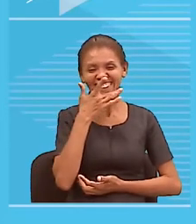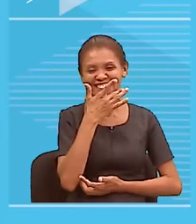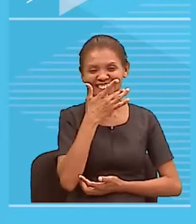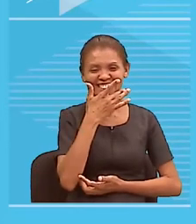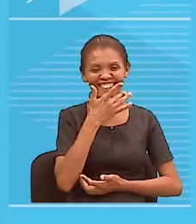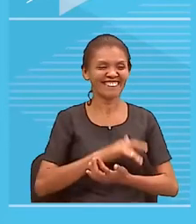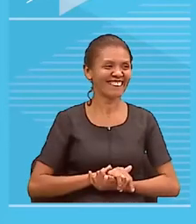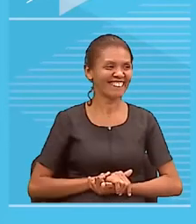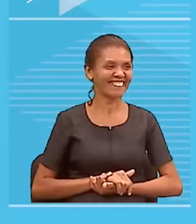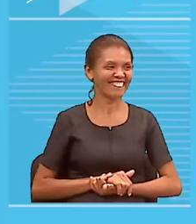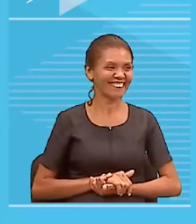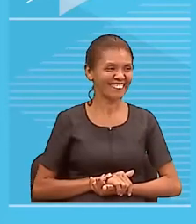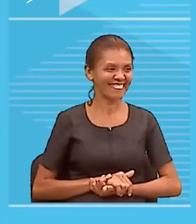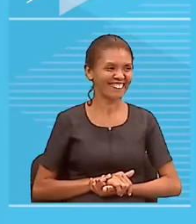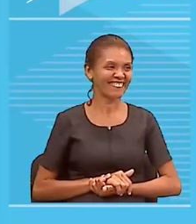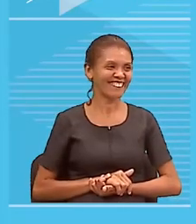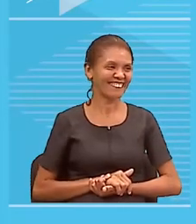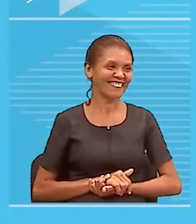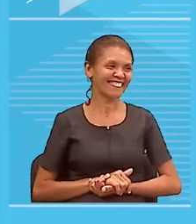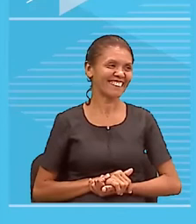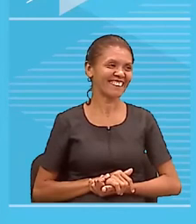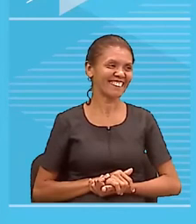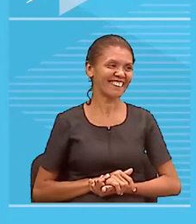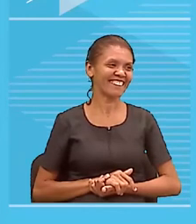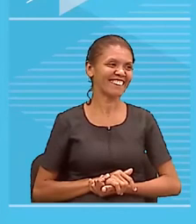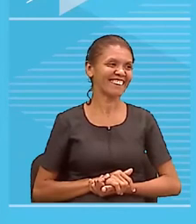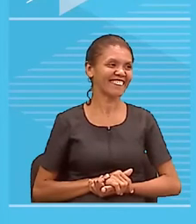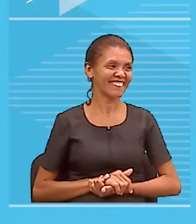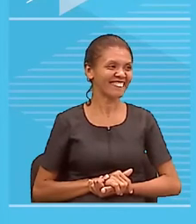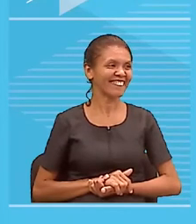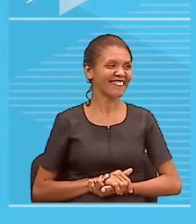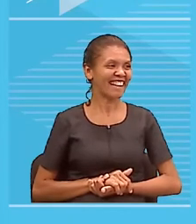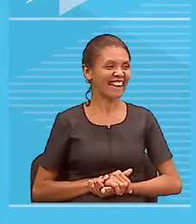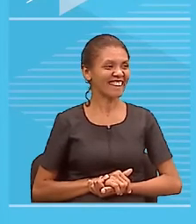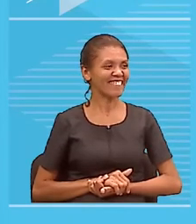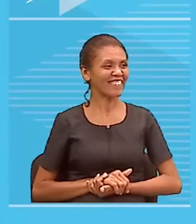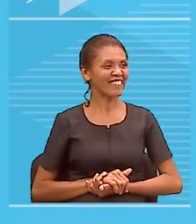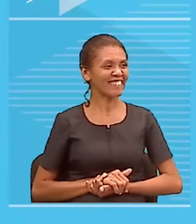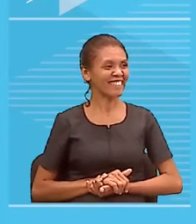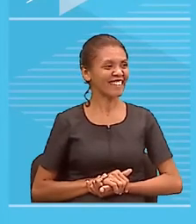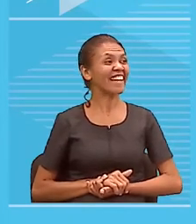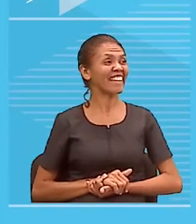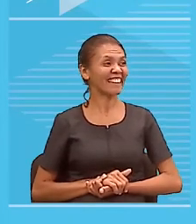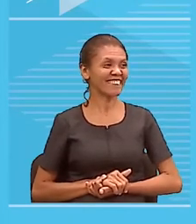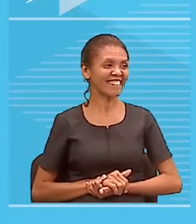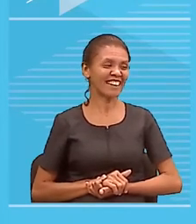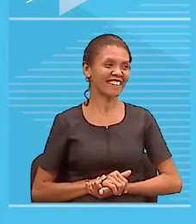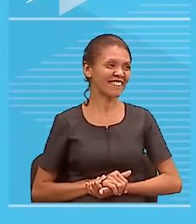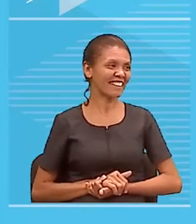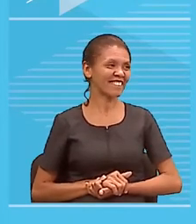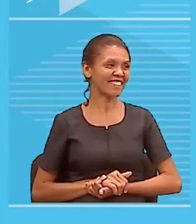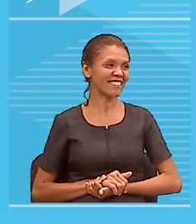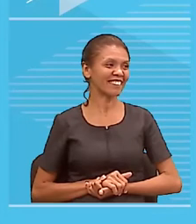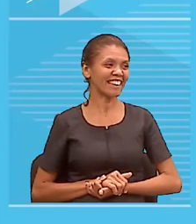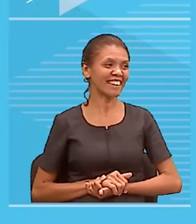um azeite de coco bom em cima de um cuscuz de arroz quentinho Moço minha vó fazia isso vai fazer o cuscuz no prato